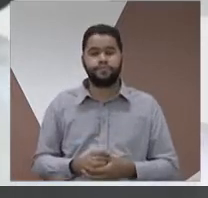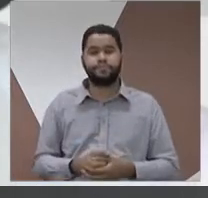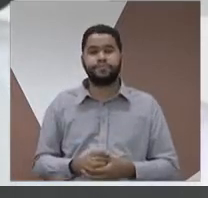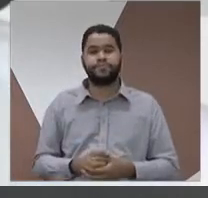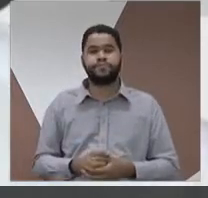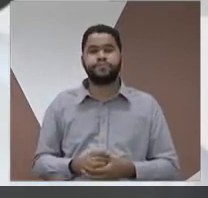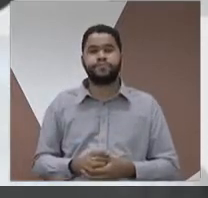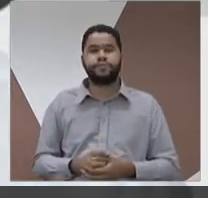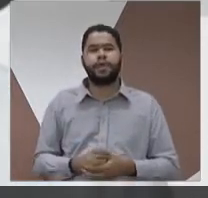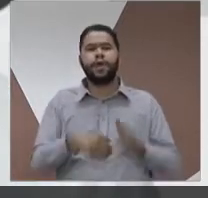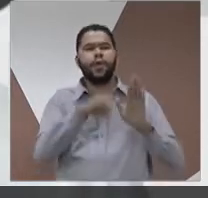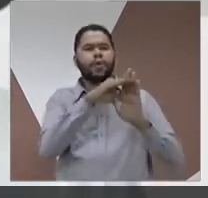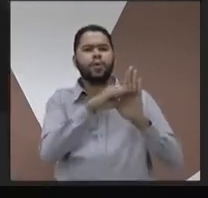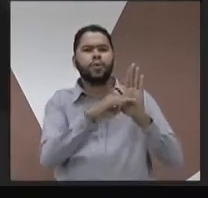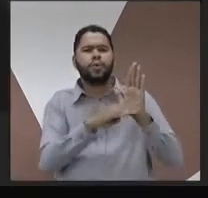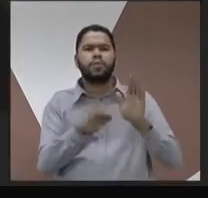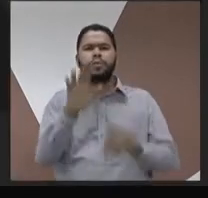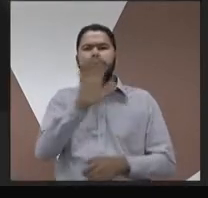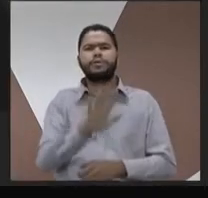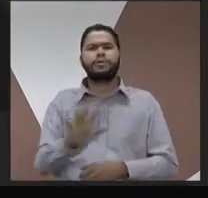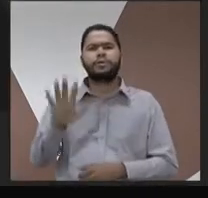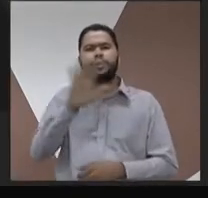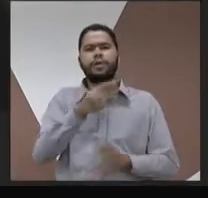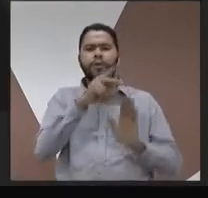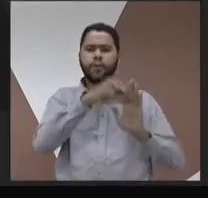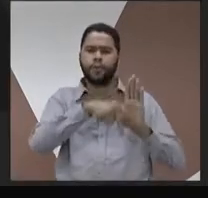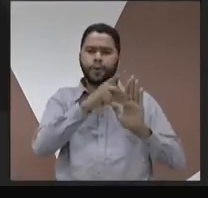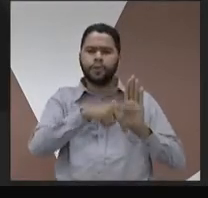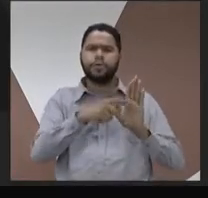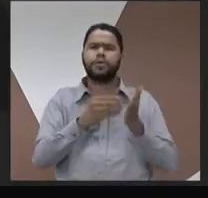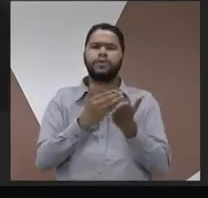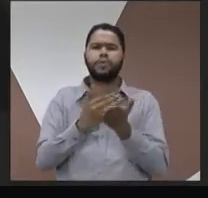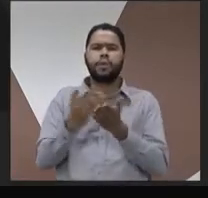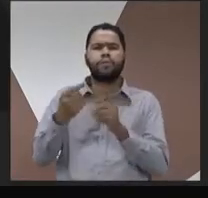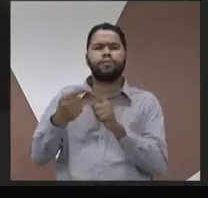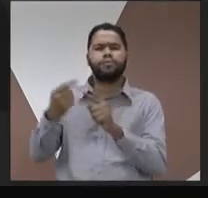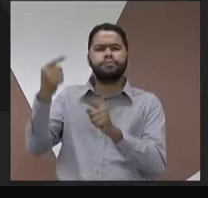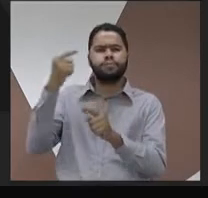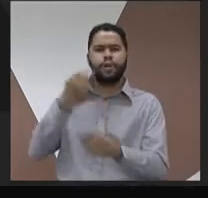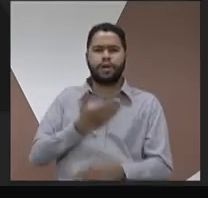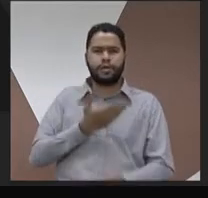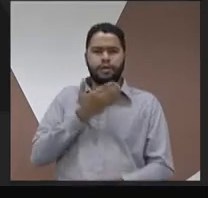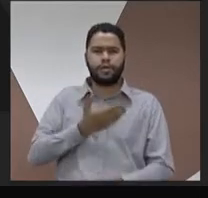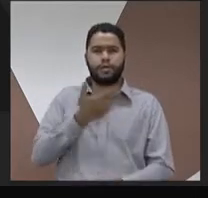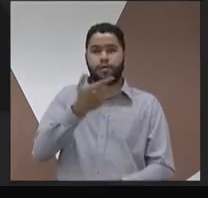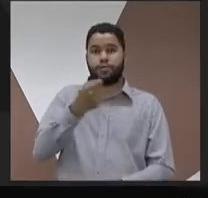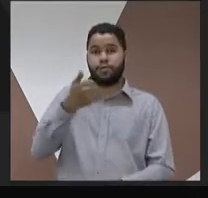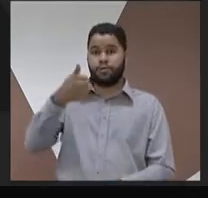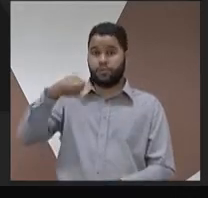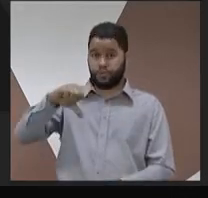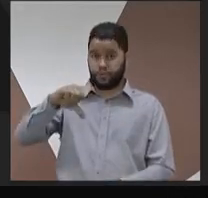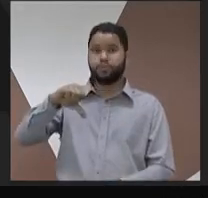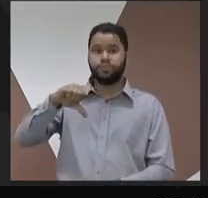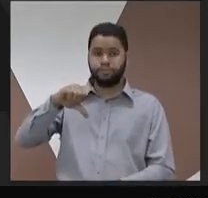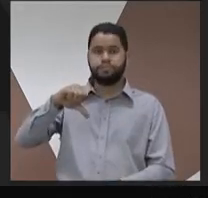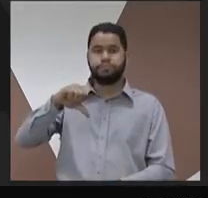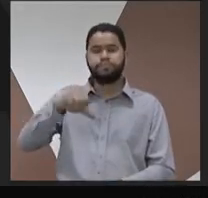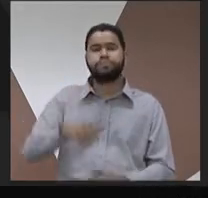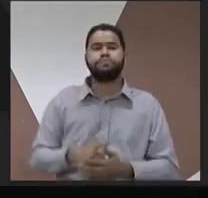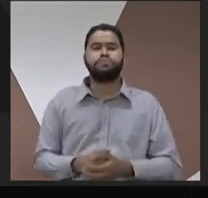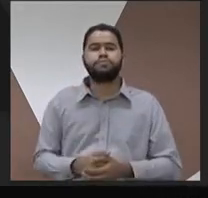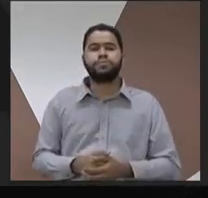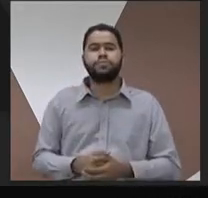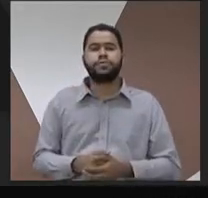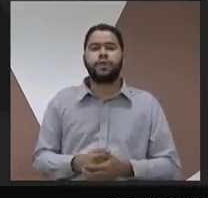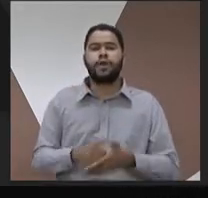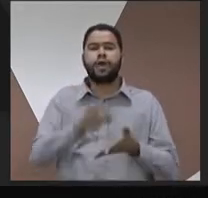Esse é o cronograma geral do projeto. O projeto teve início em dezembro de 2019, com a